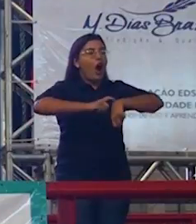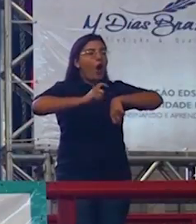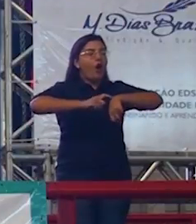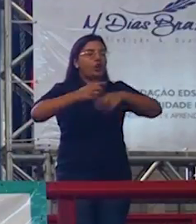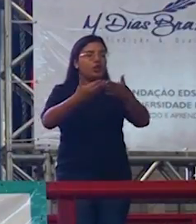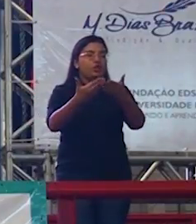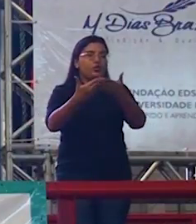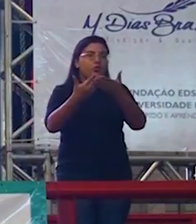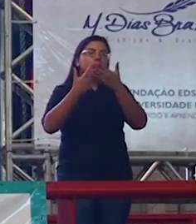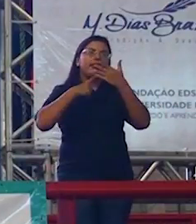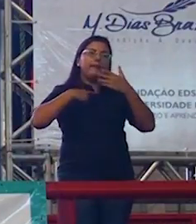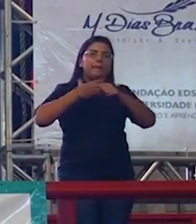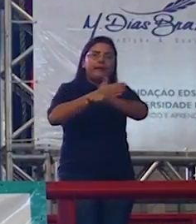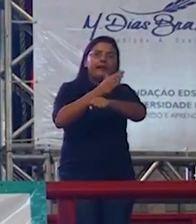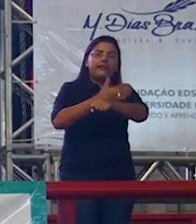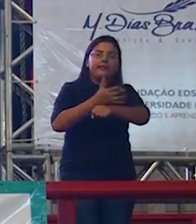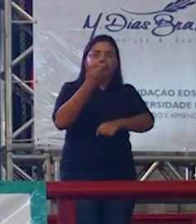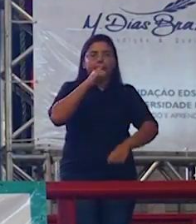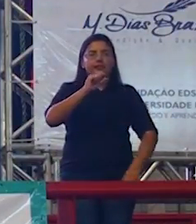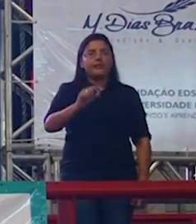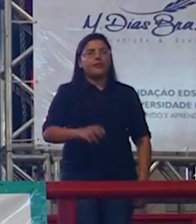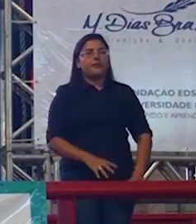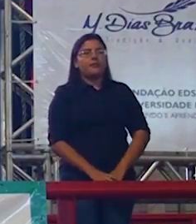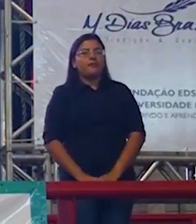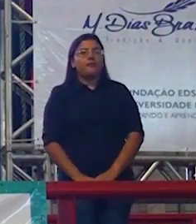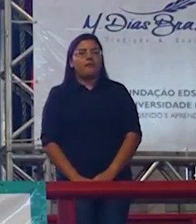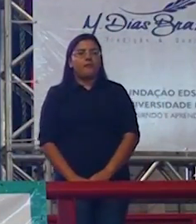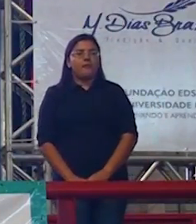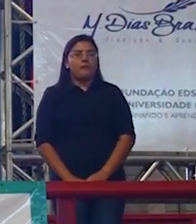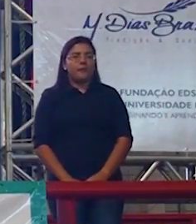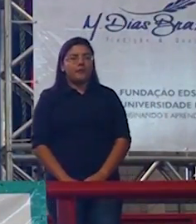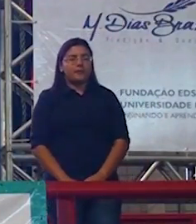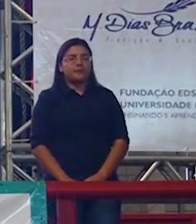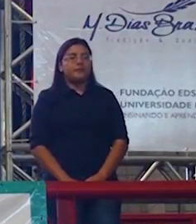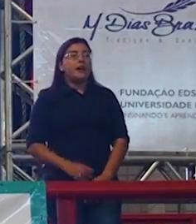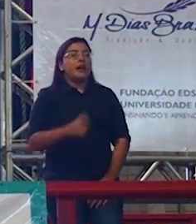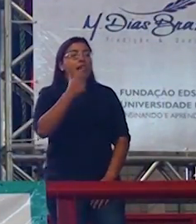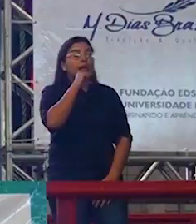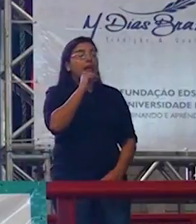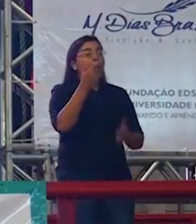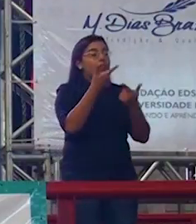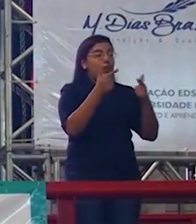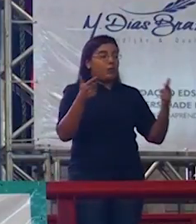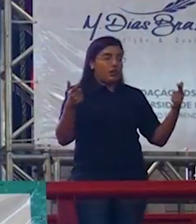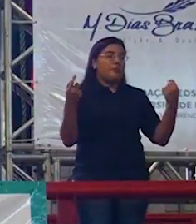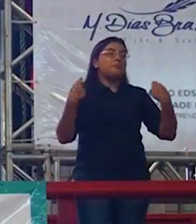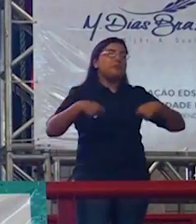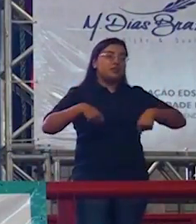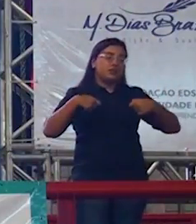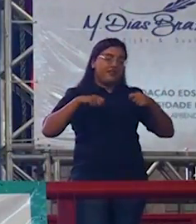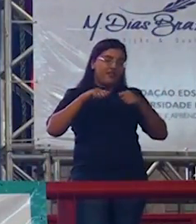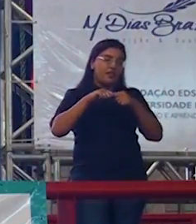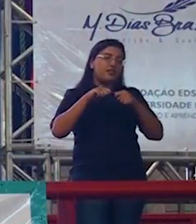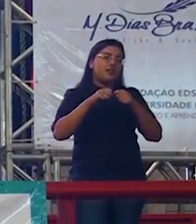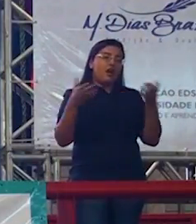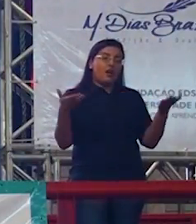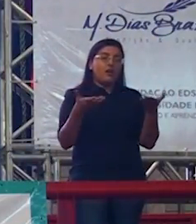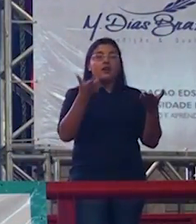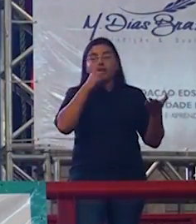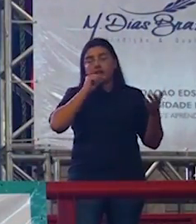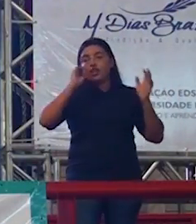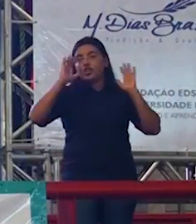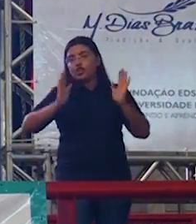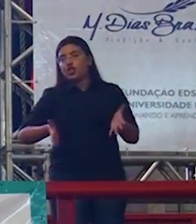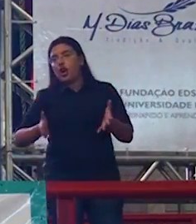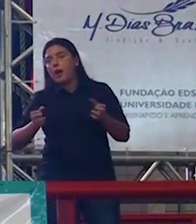e quem já está colocando em prática. Beleza, ótimo. Quem não tem, tem que passar a ter. E quem já tem,